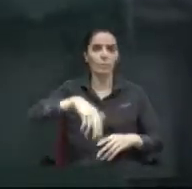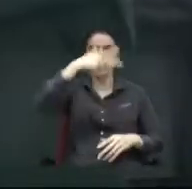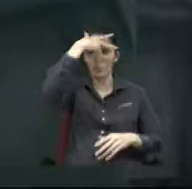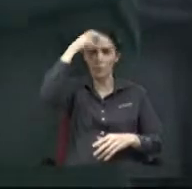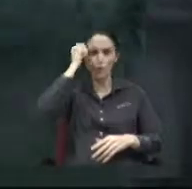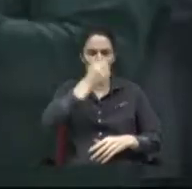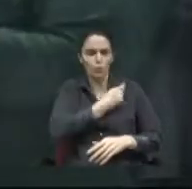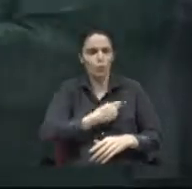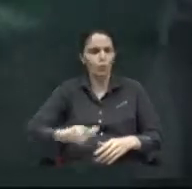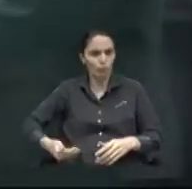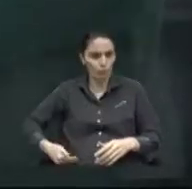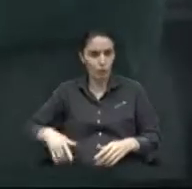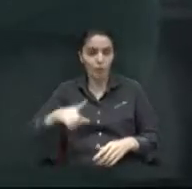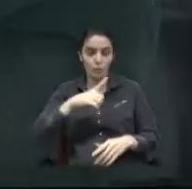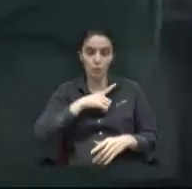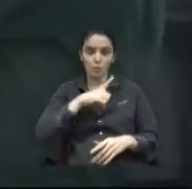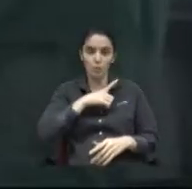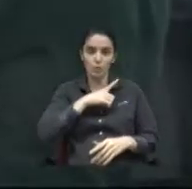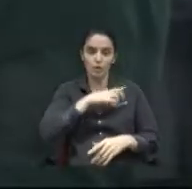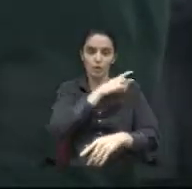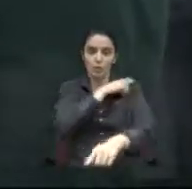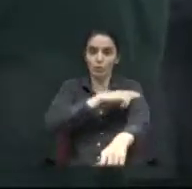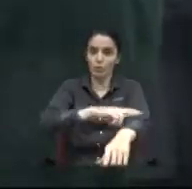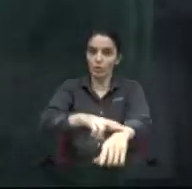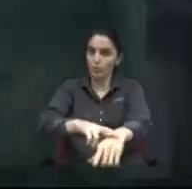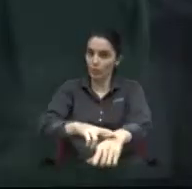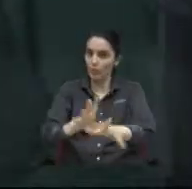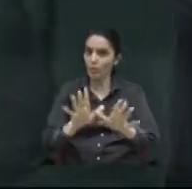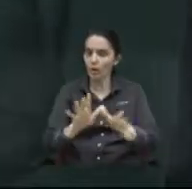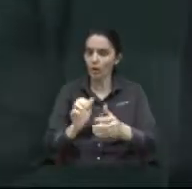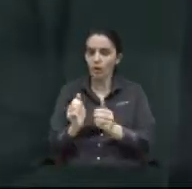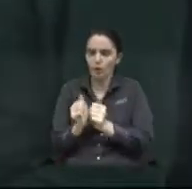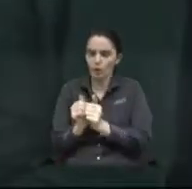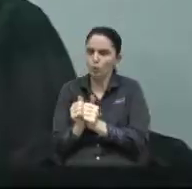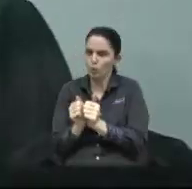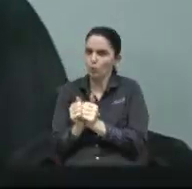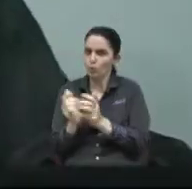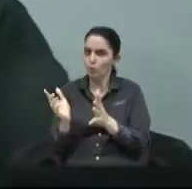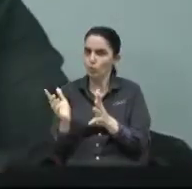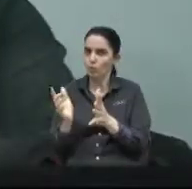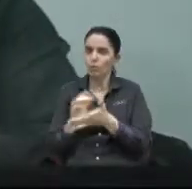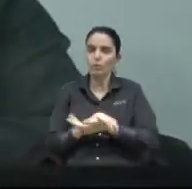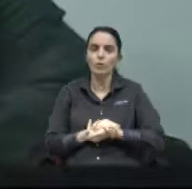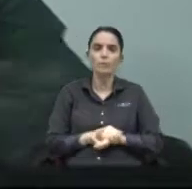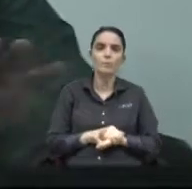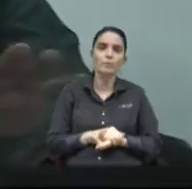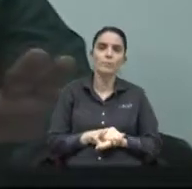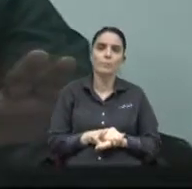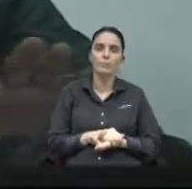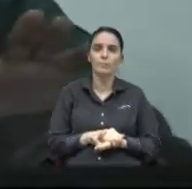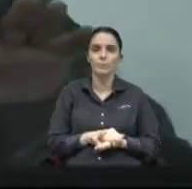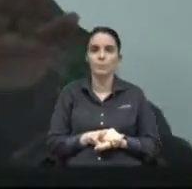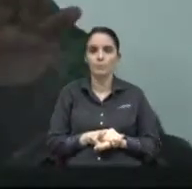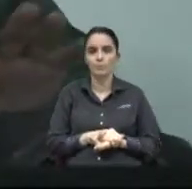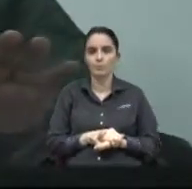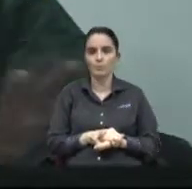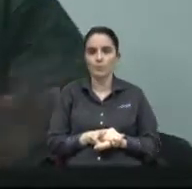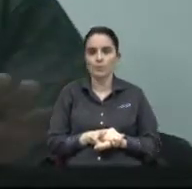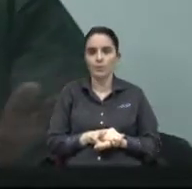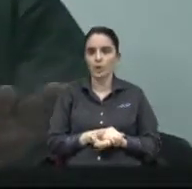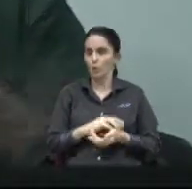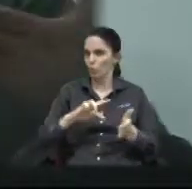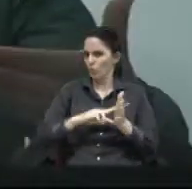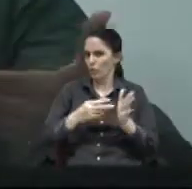não como um comprometimento de fazer tudo, mas de estar perto de alguma forma. Então, de maneira alguma nós estamos